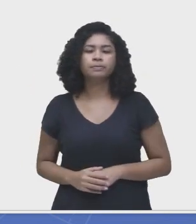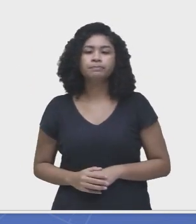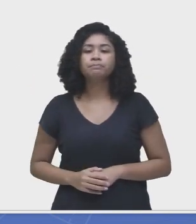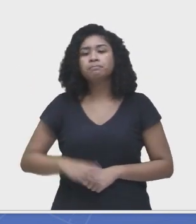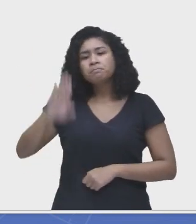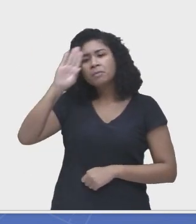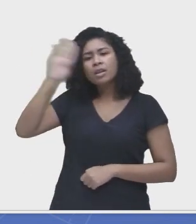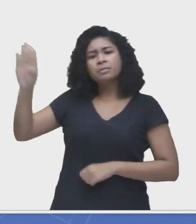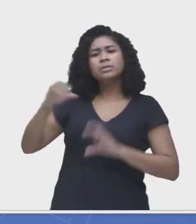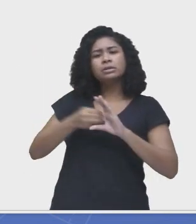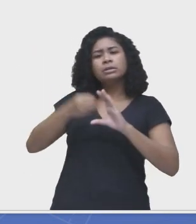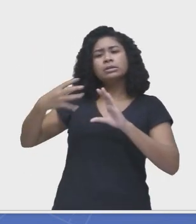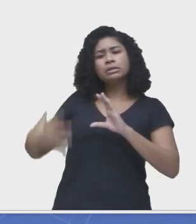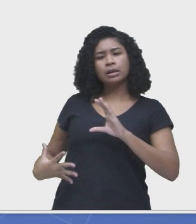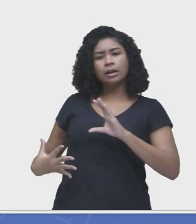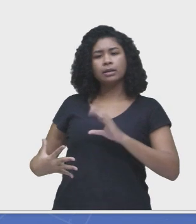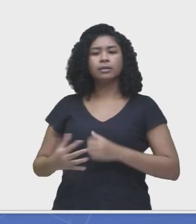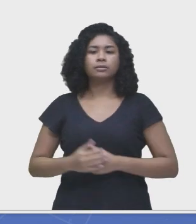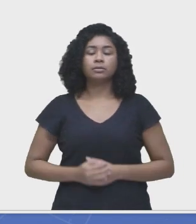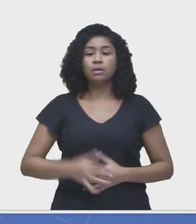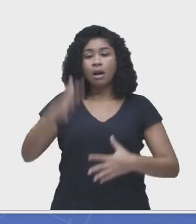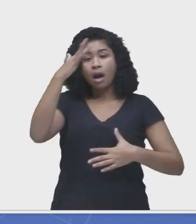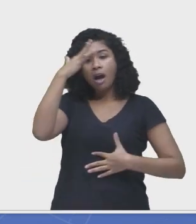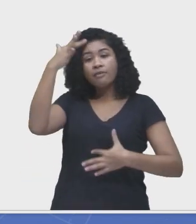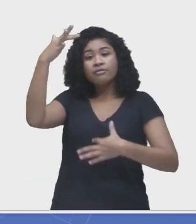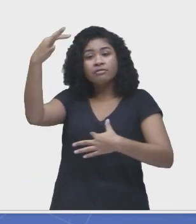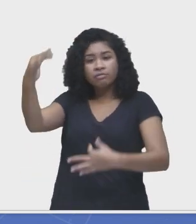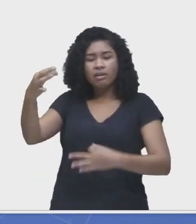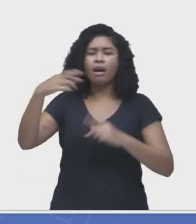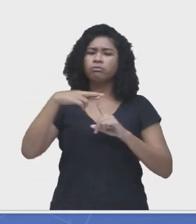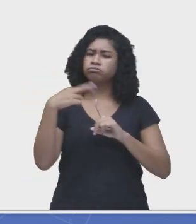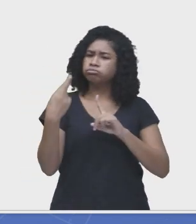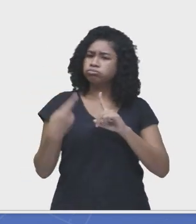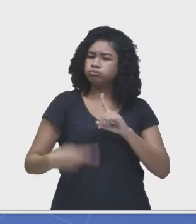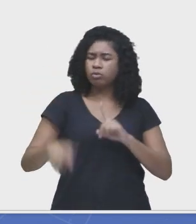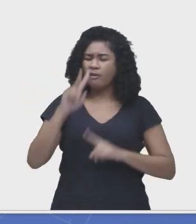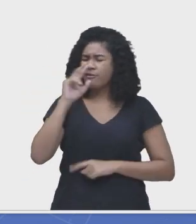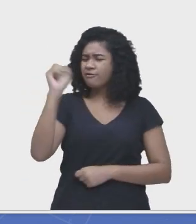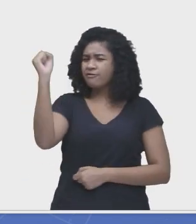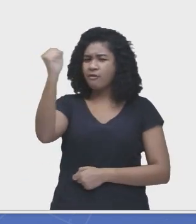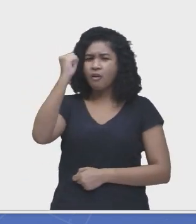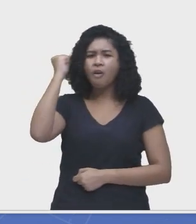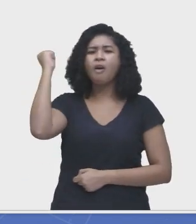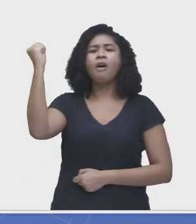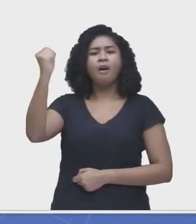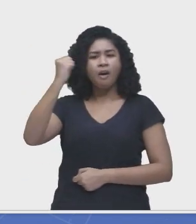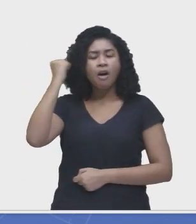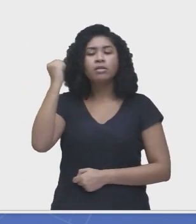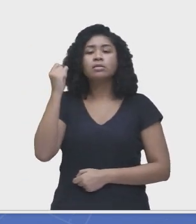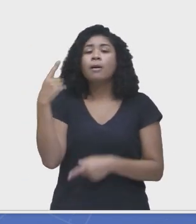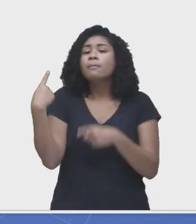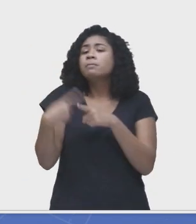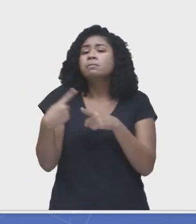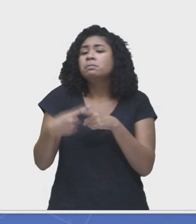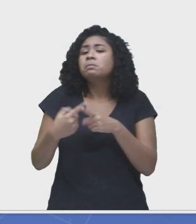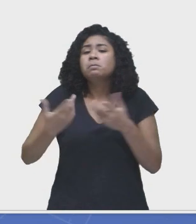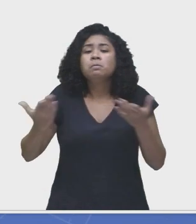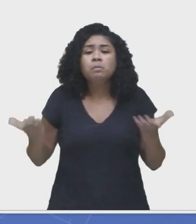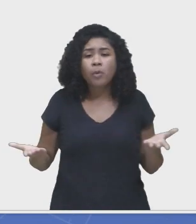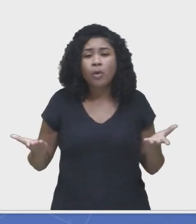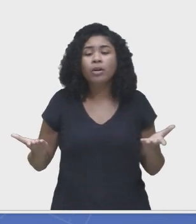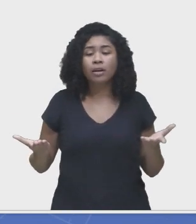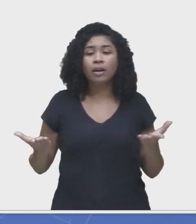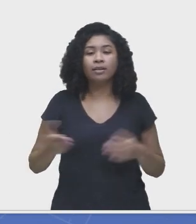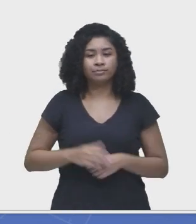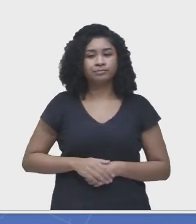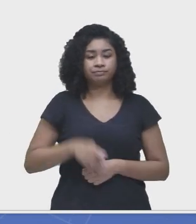só. Destacaram-se por sua fé e religiosidade. Por quê? A resposta está logo embaixo.